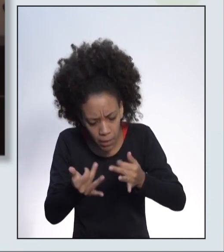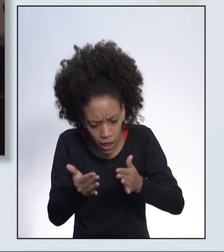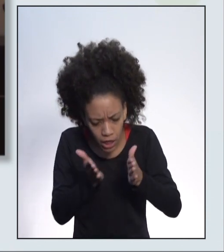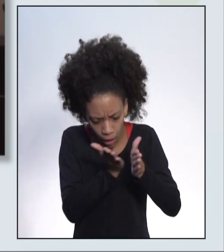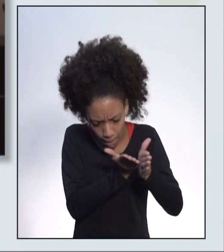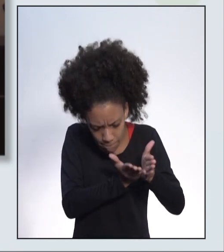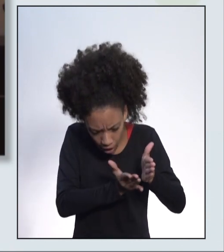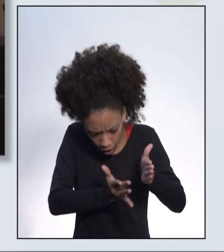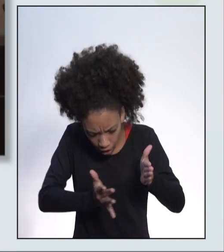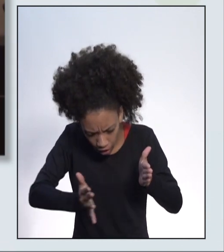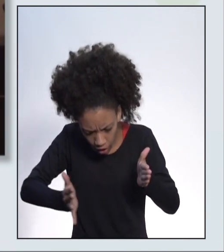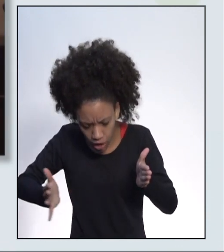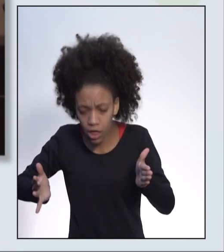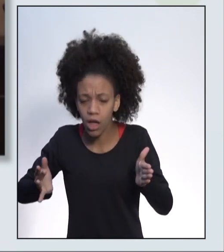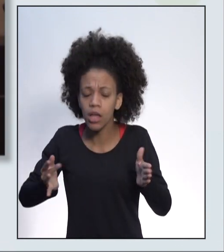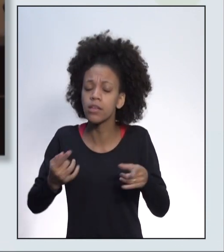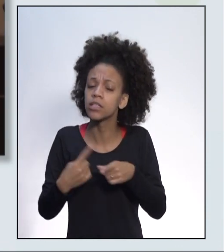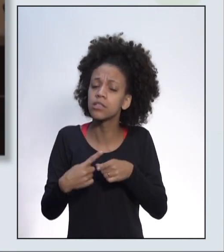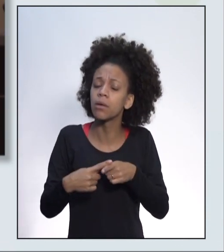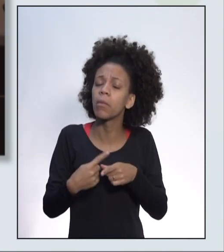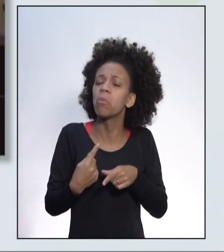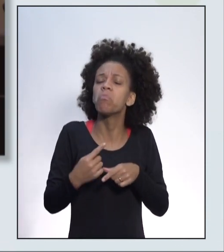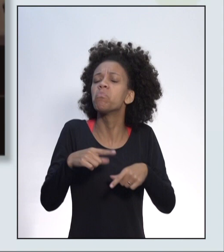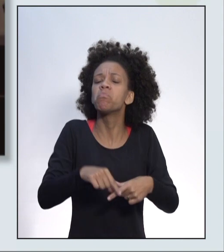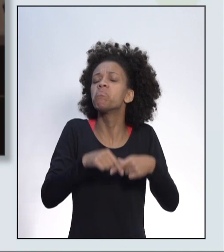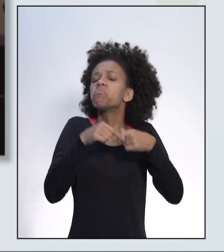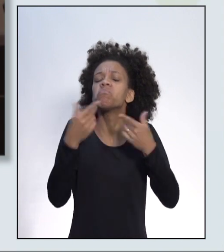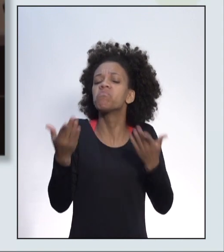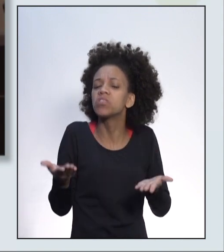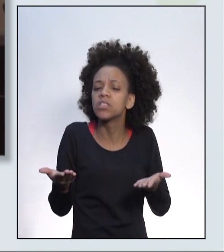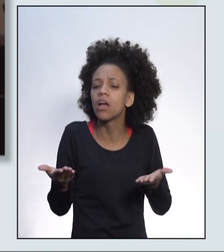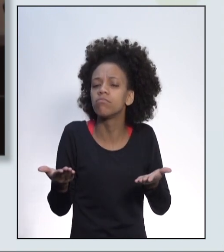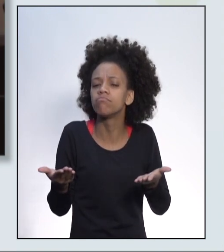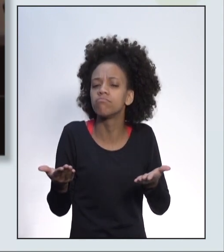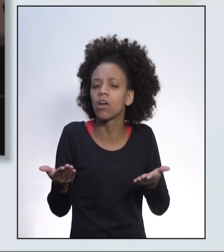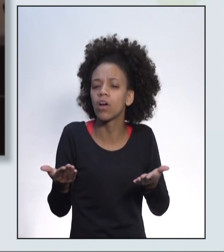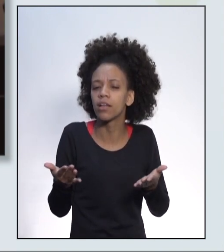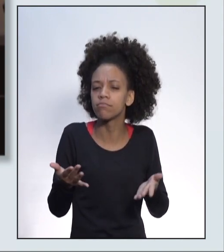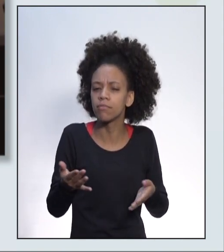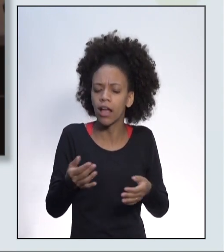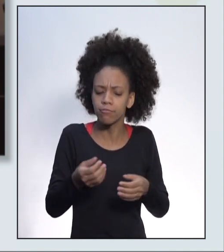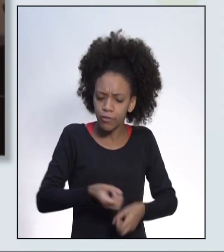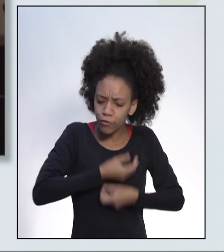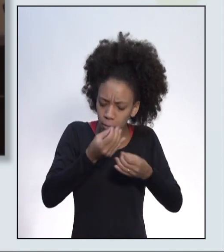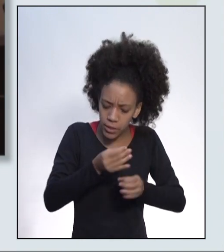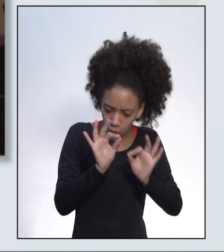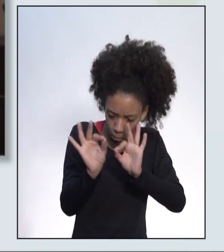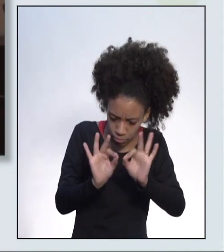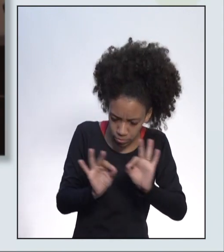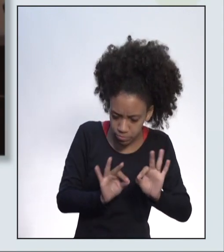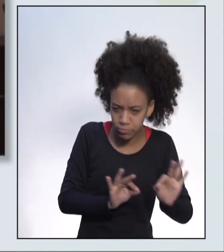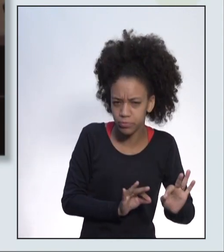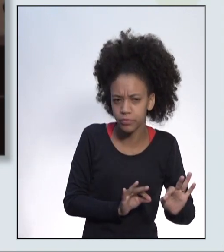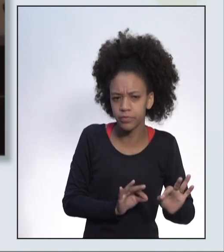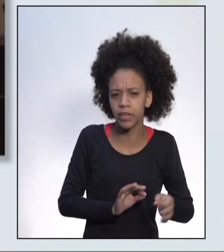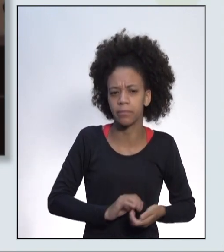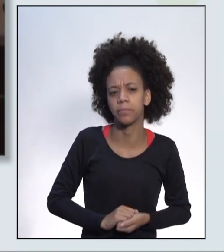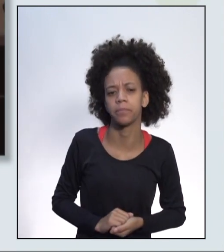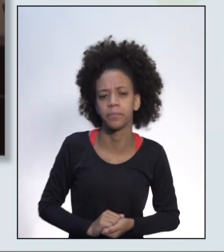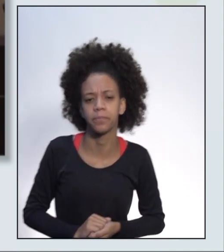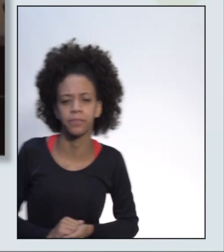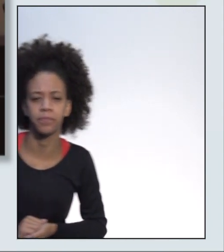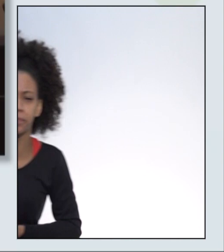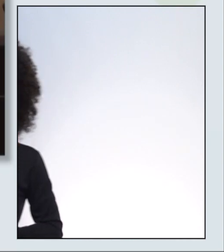também porque vocês escolheram criar dessa forma, colocar essas informações aqui ao invés de outras. Então aqui,